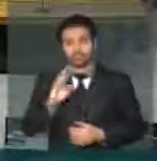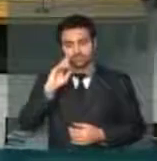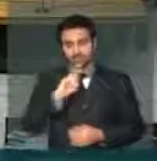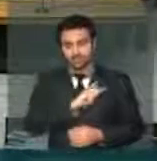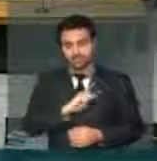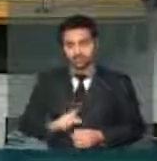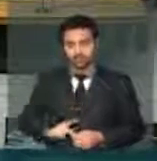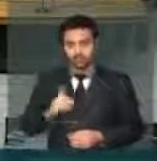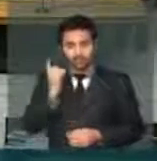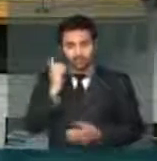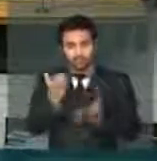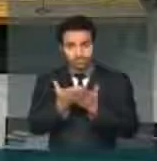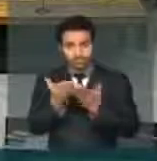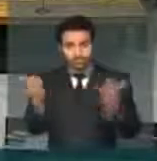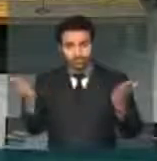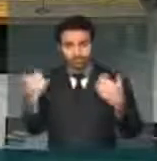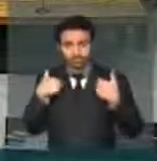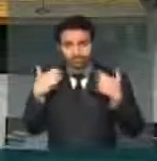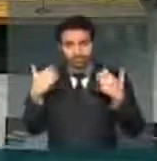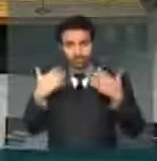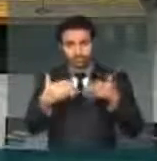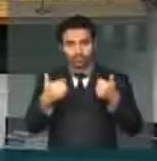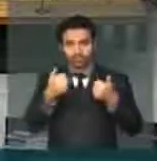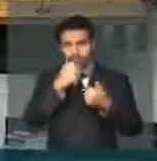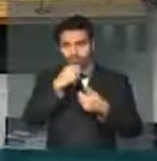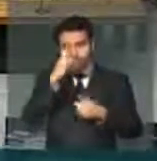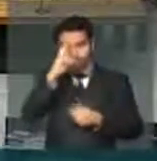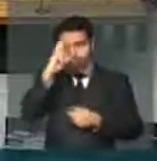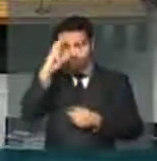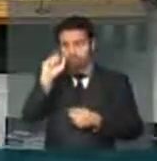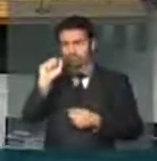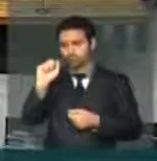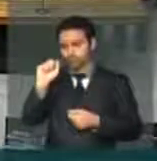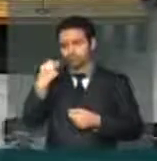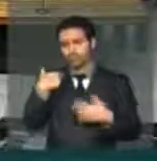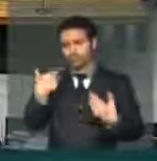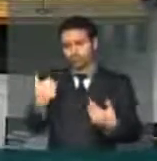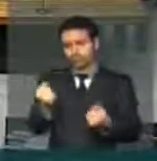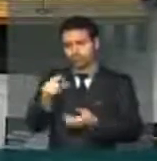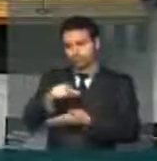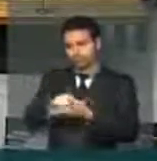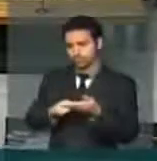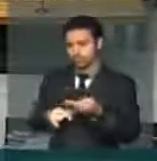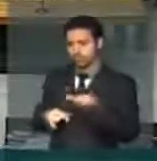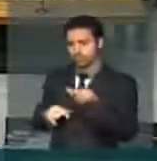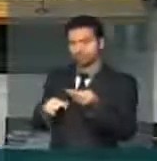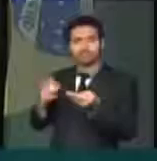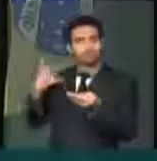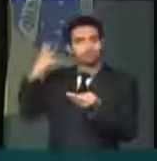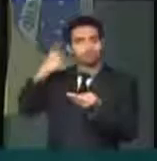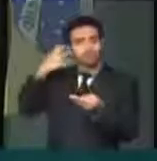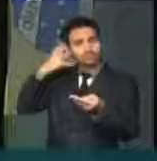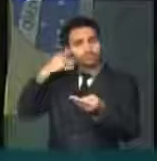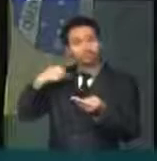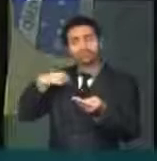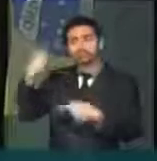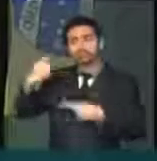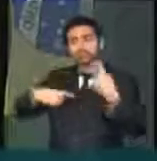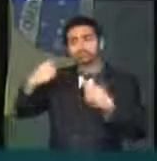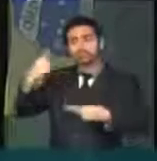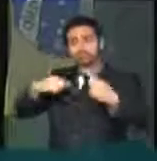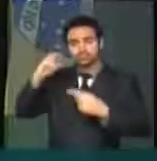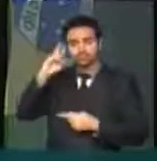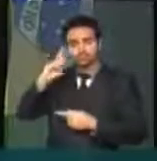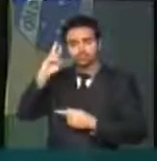senhoras e senhores deputados, quero solicitar a Vossa Excelência que considere como lido o discurso que faço em